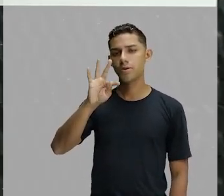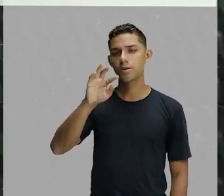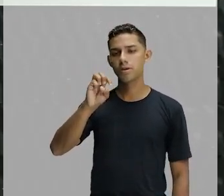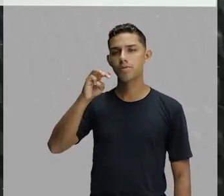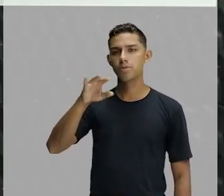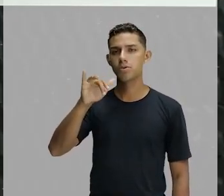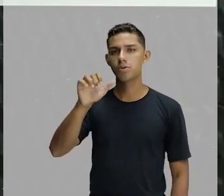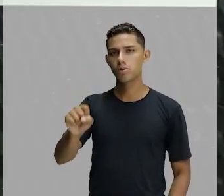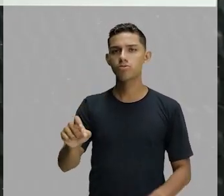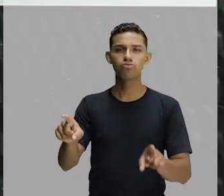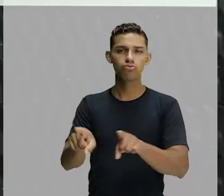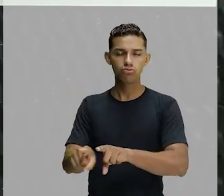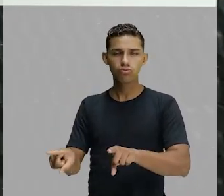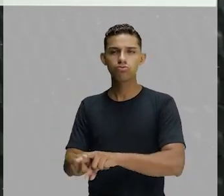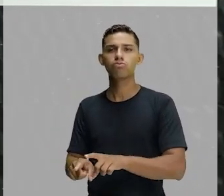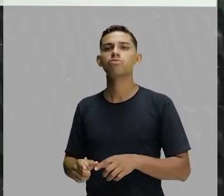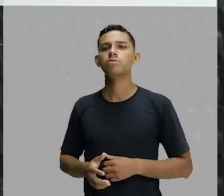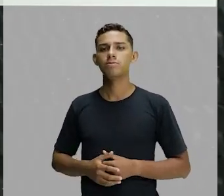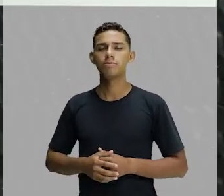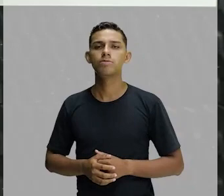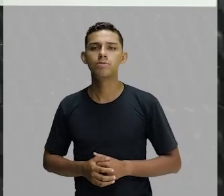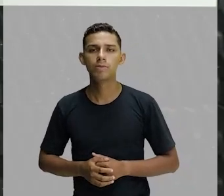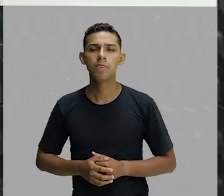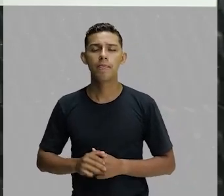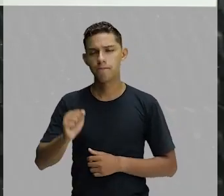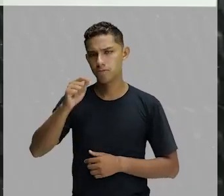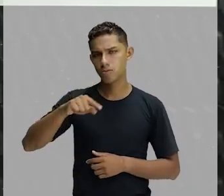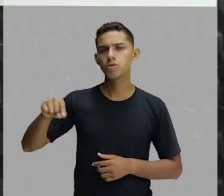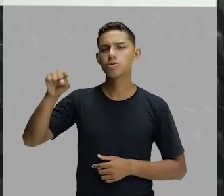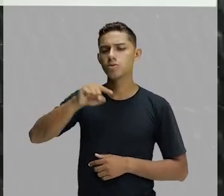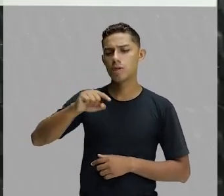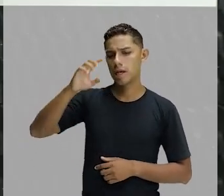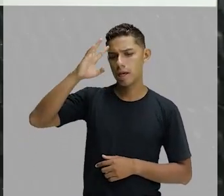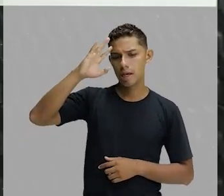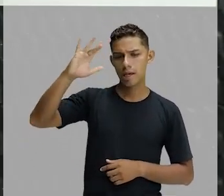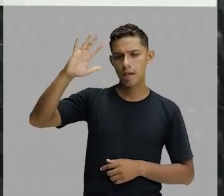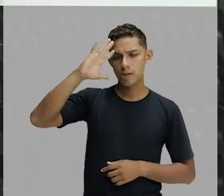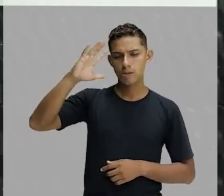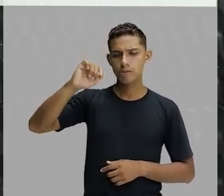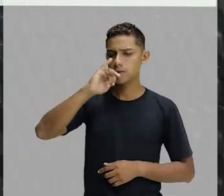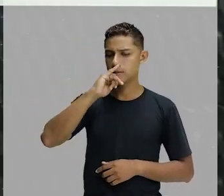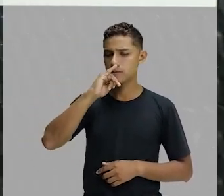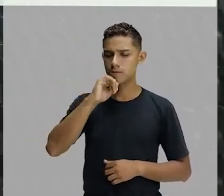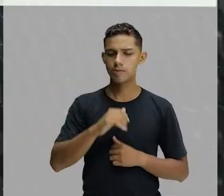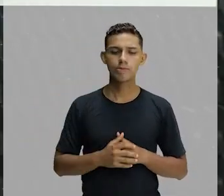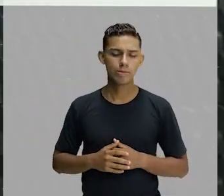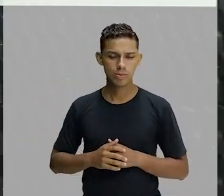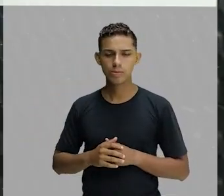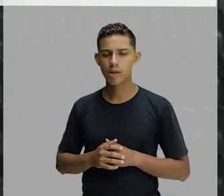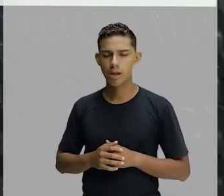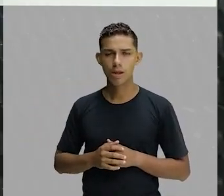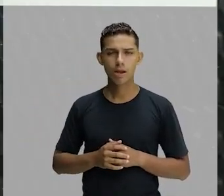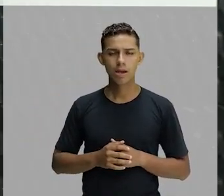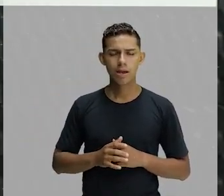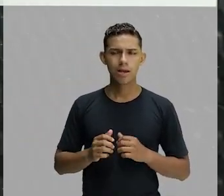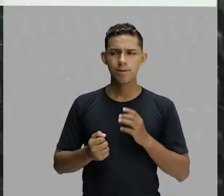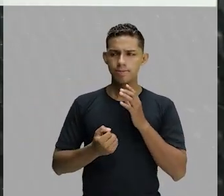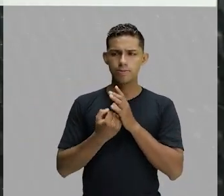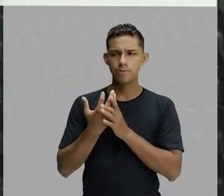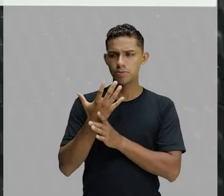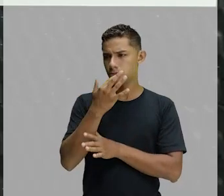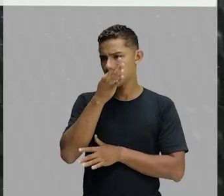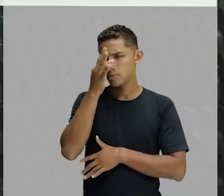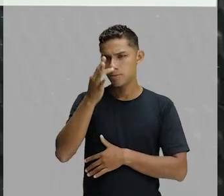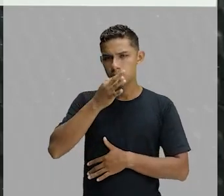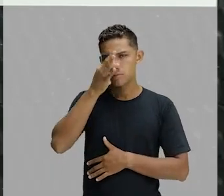planta absorve esses sais minerais. Então, você até poderia imaginar a seguinte situação: quer dizer que planta...